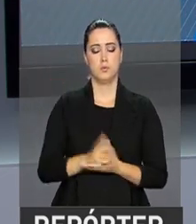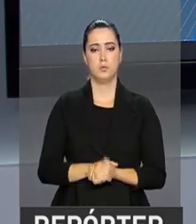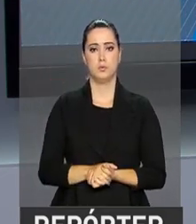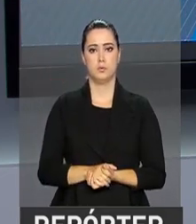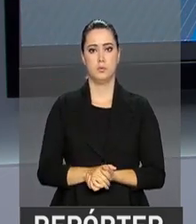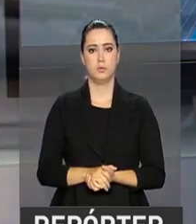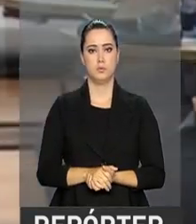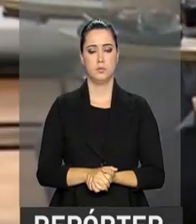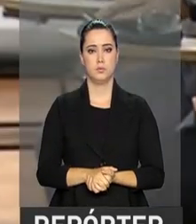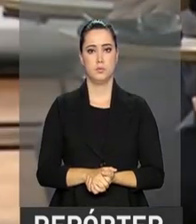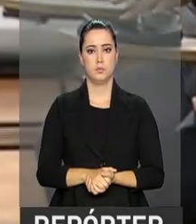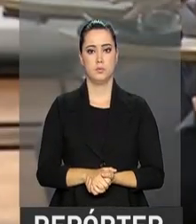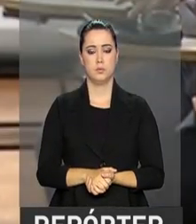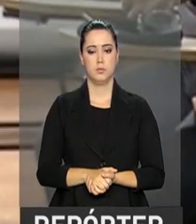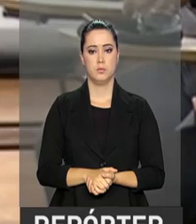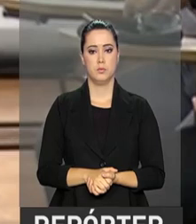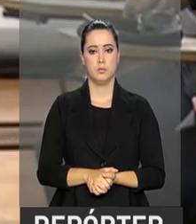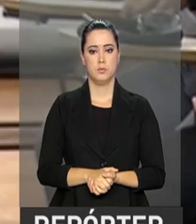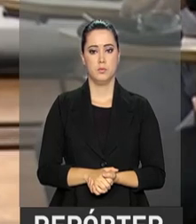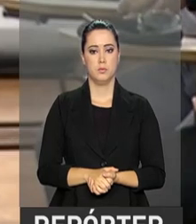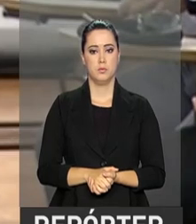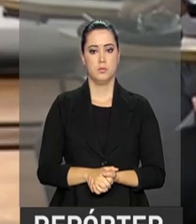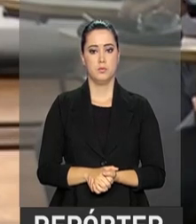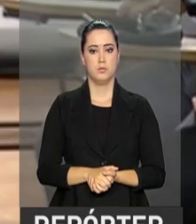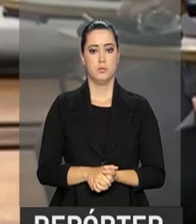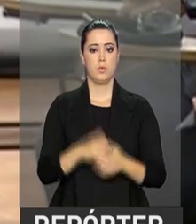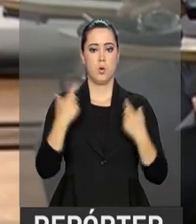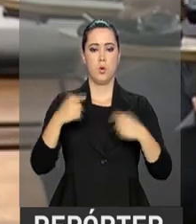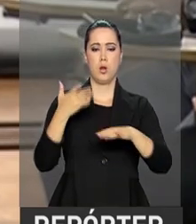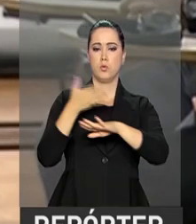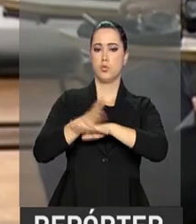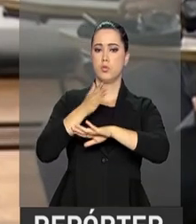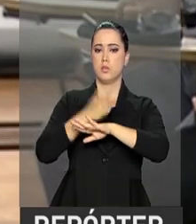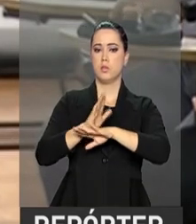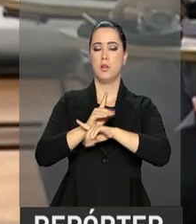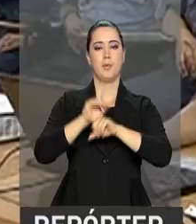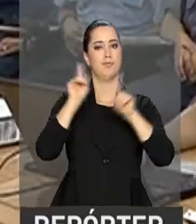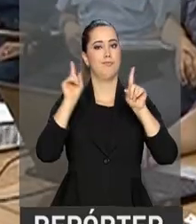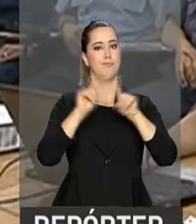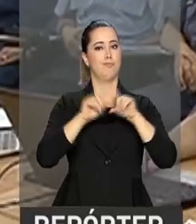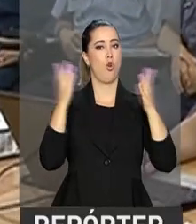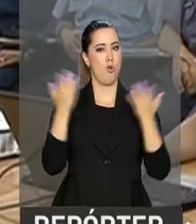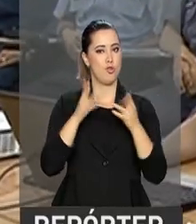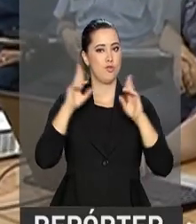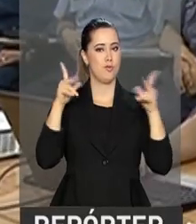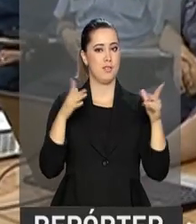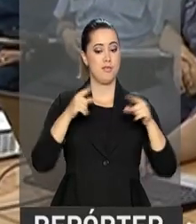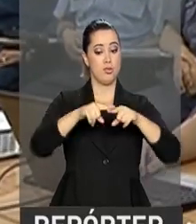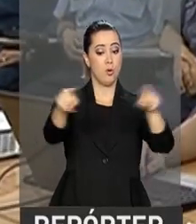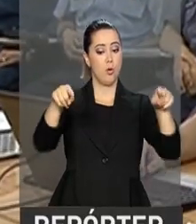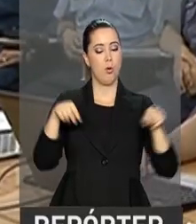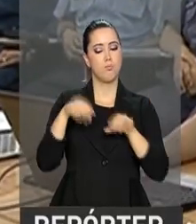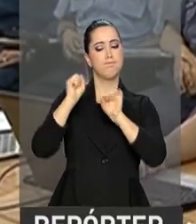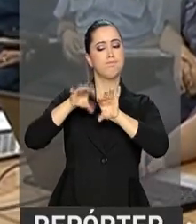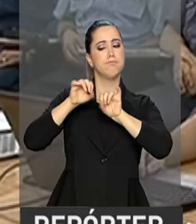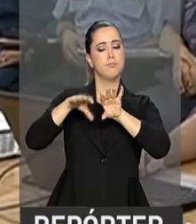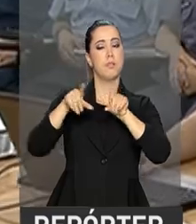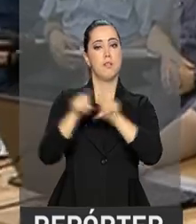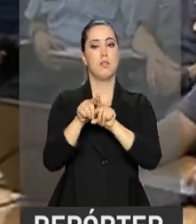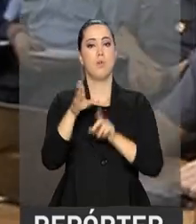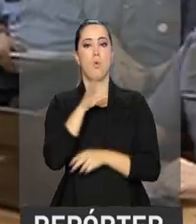o Brasil. Em vez de um campo de treinamento, uma sala de aula. O alvo na mira destes policiais militares